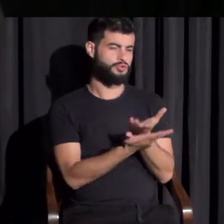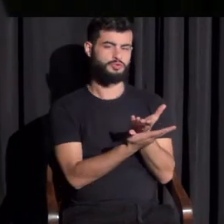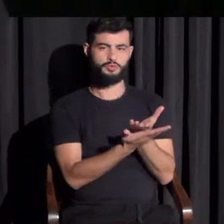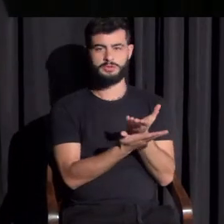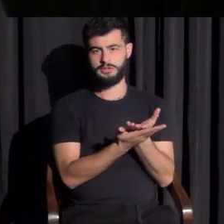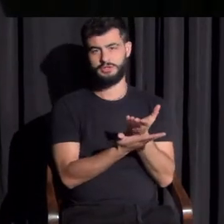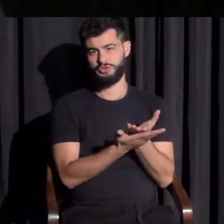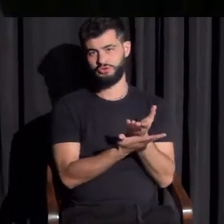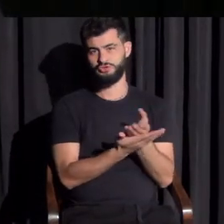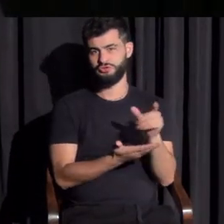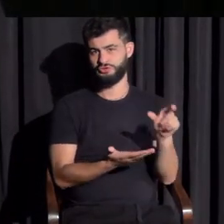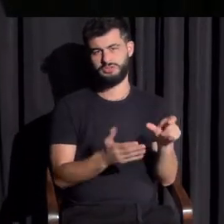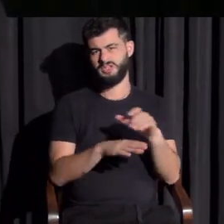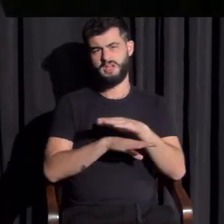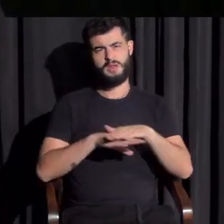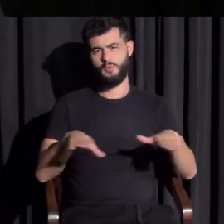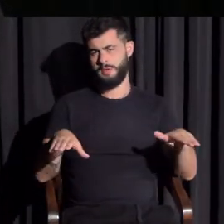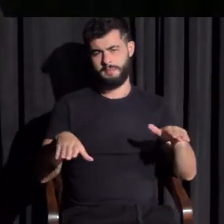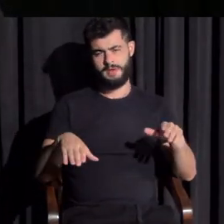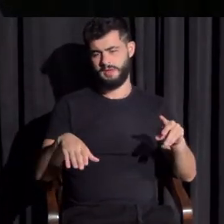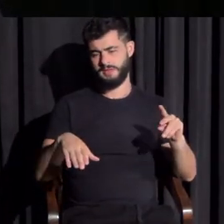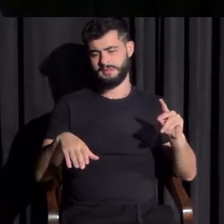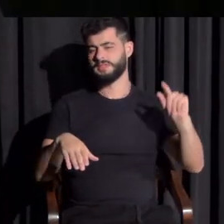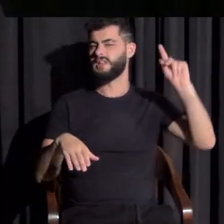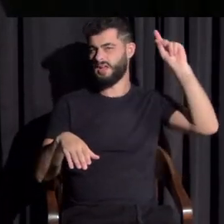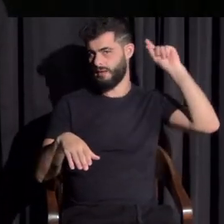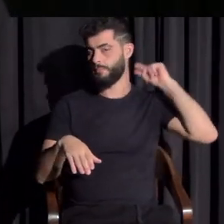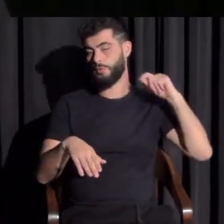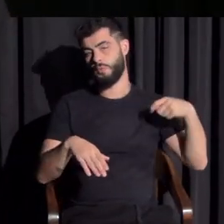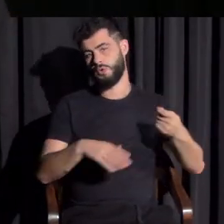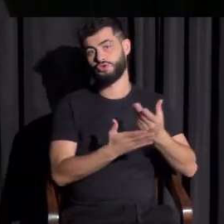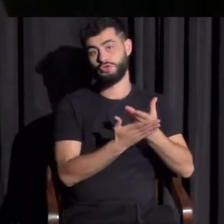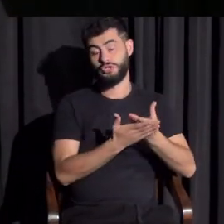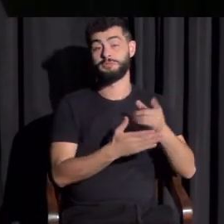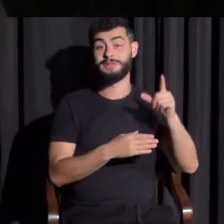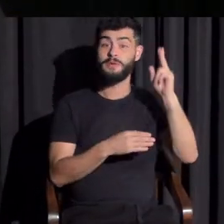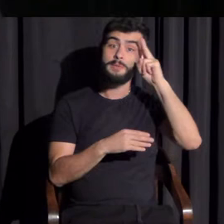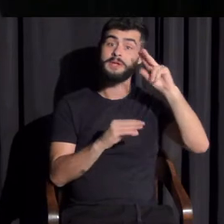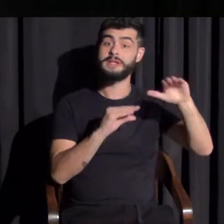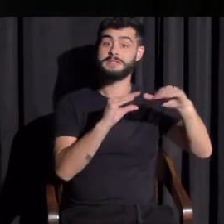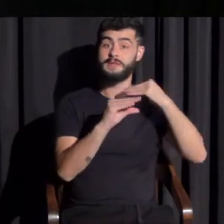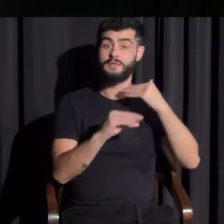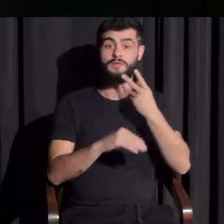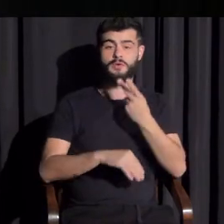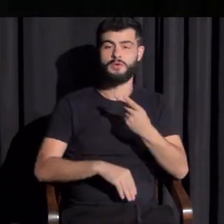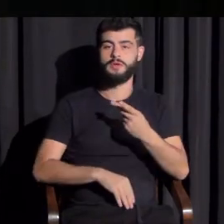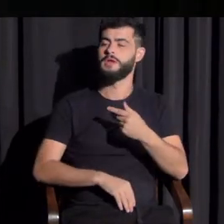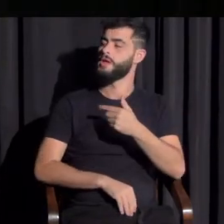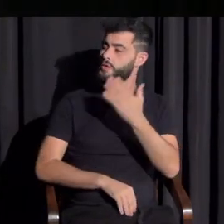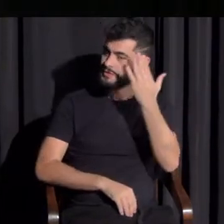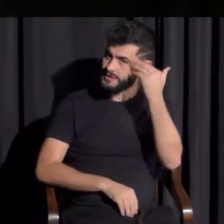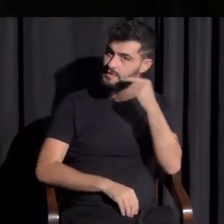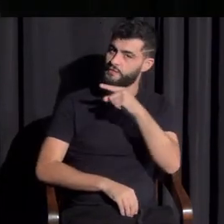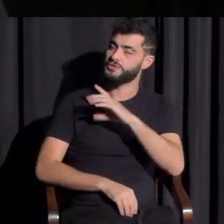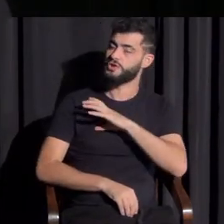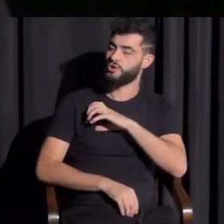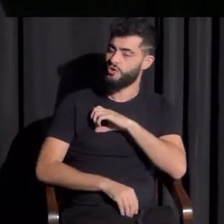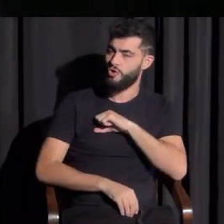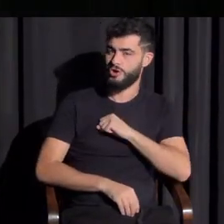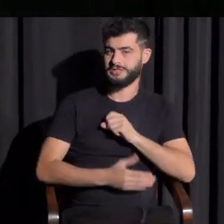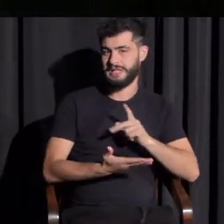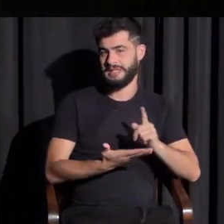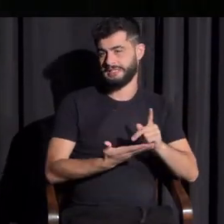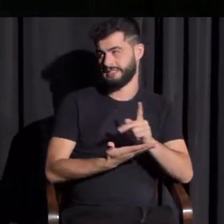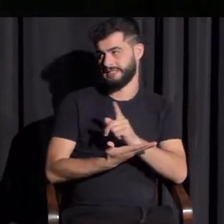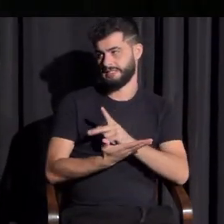época, mas que... como ele escreveu para mim por e-mail, professor, eu sei que a senhora gosta muito de desenhos, e aí eu fui